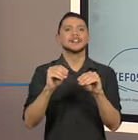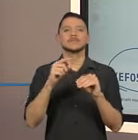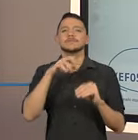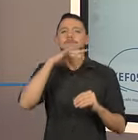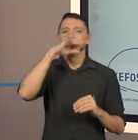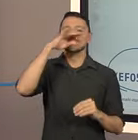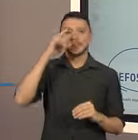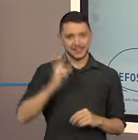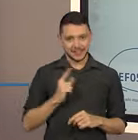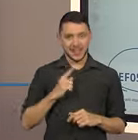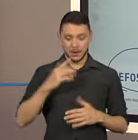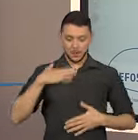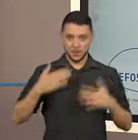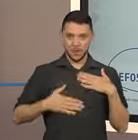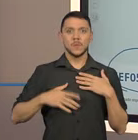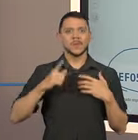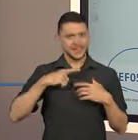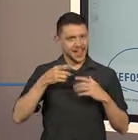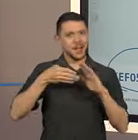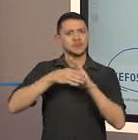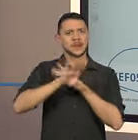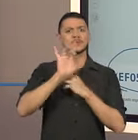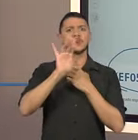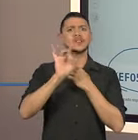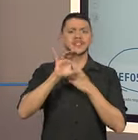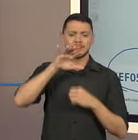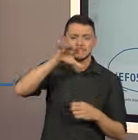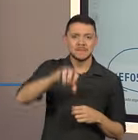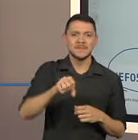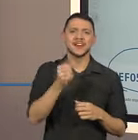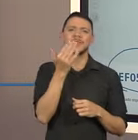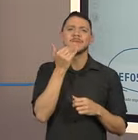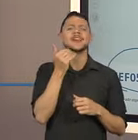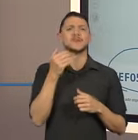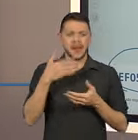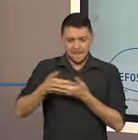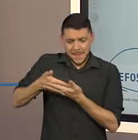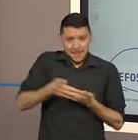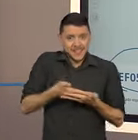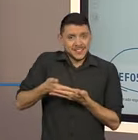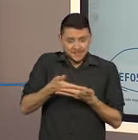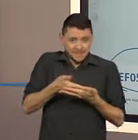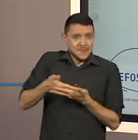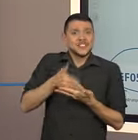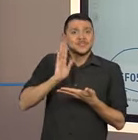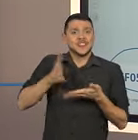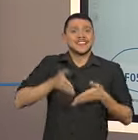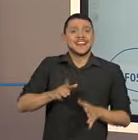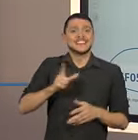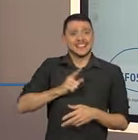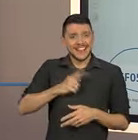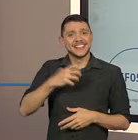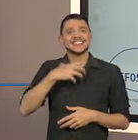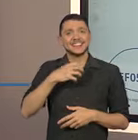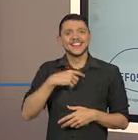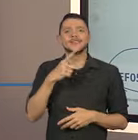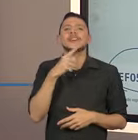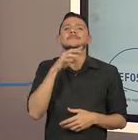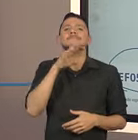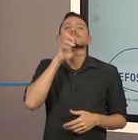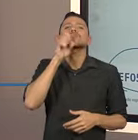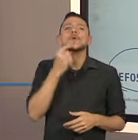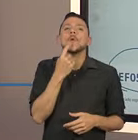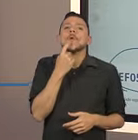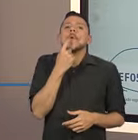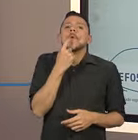alimento. Desde bebezinho? Desde bebezinho. Você pode ver, o bebê já nasce com esse reflexo de sugar, né? Ele já sente o cheiro,